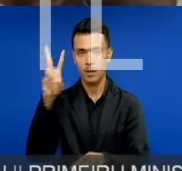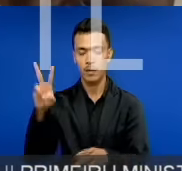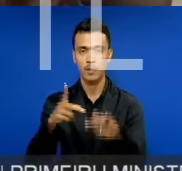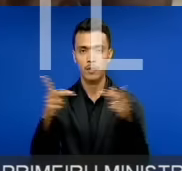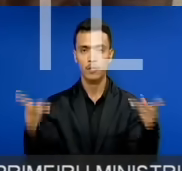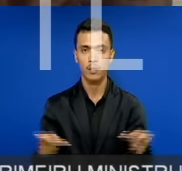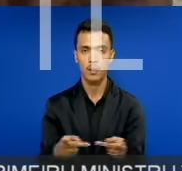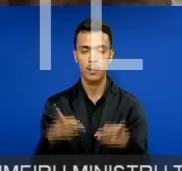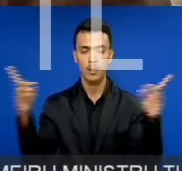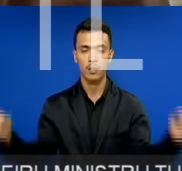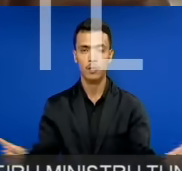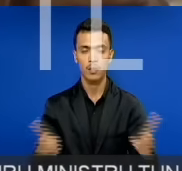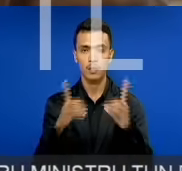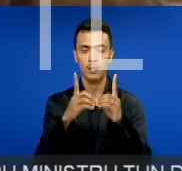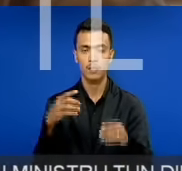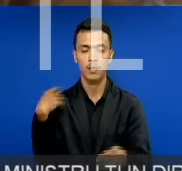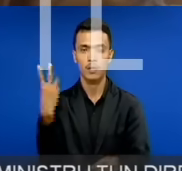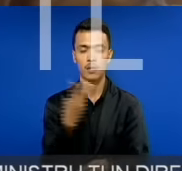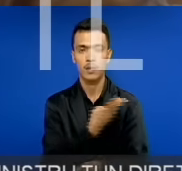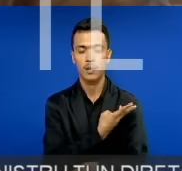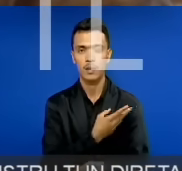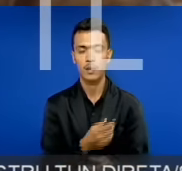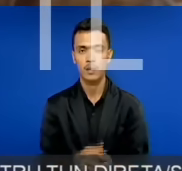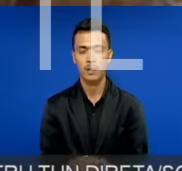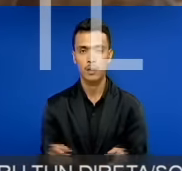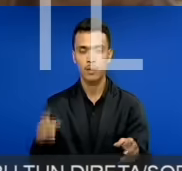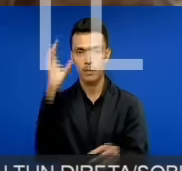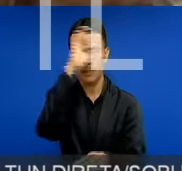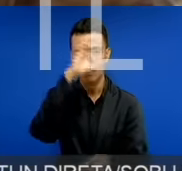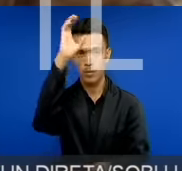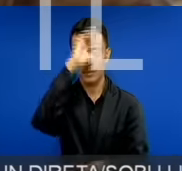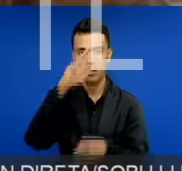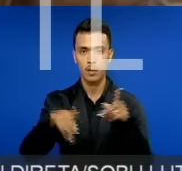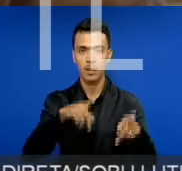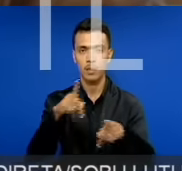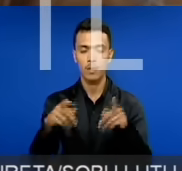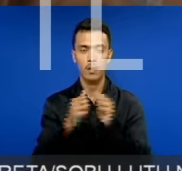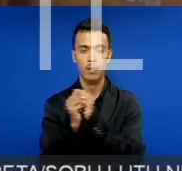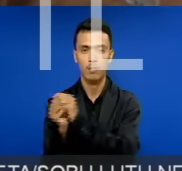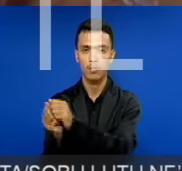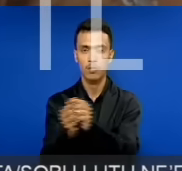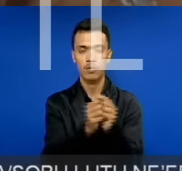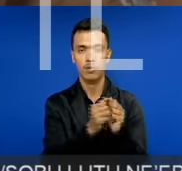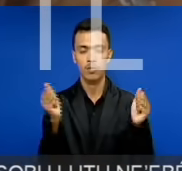vai acontecimentos de base. E ele consegue reta no líder de cidadão, ele deve ser muito com a vítima, deve ser um momento